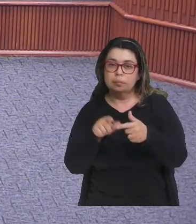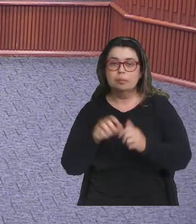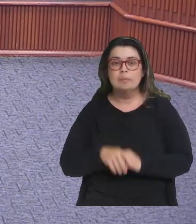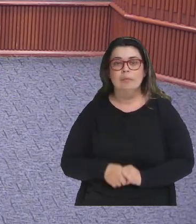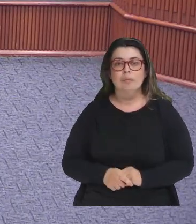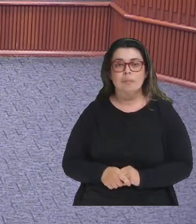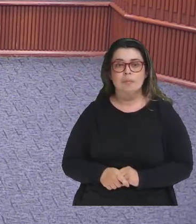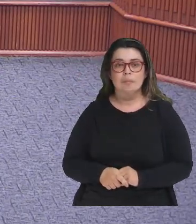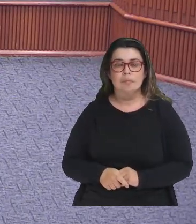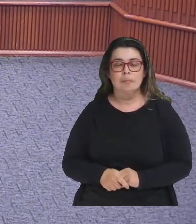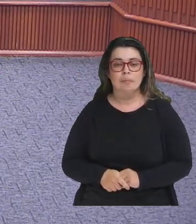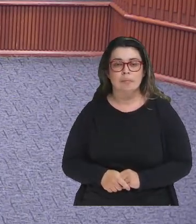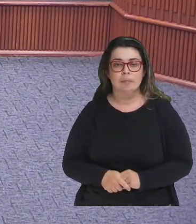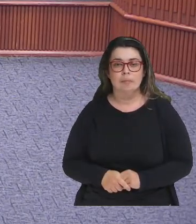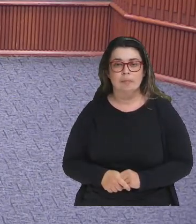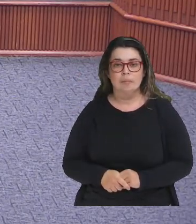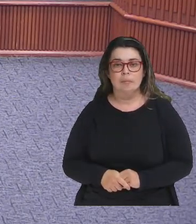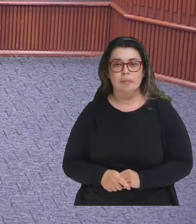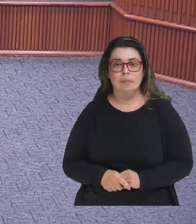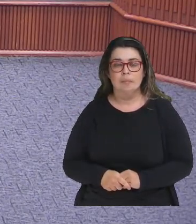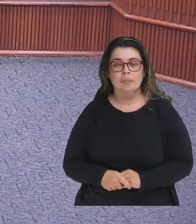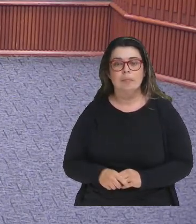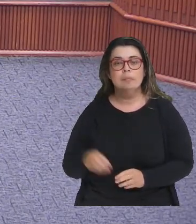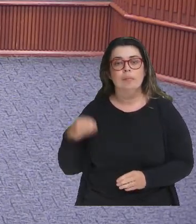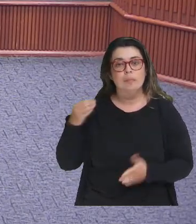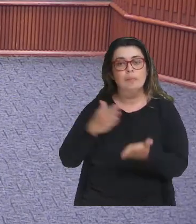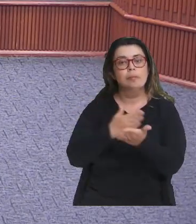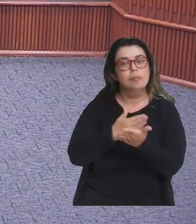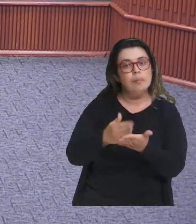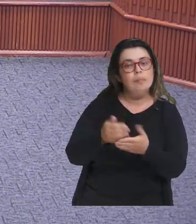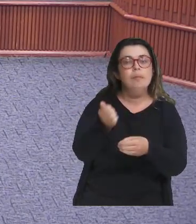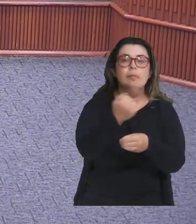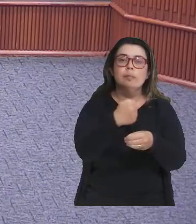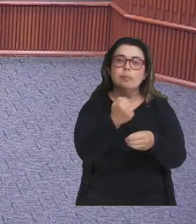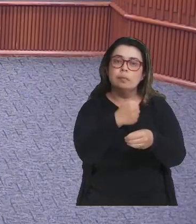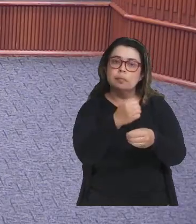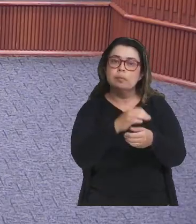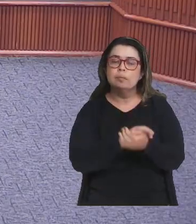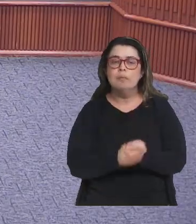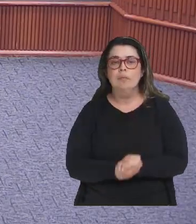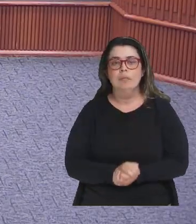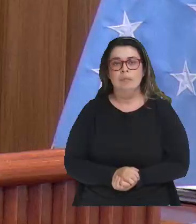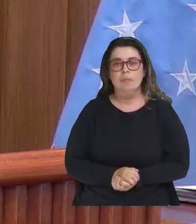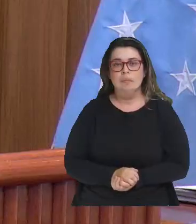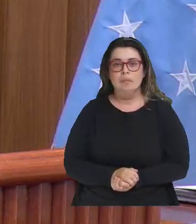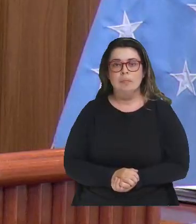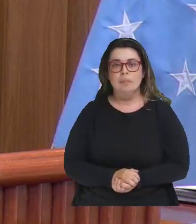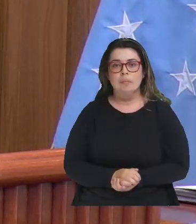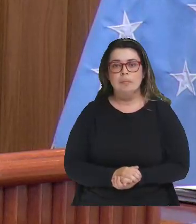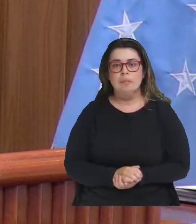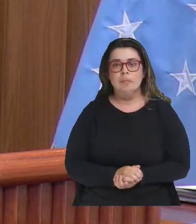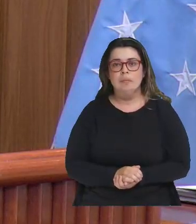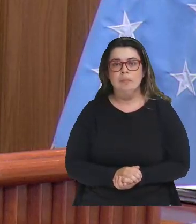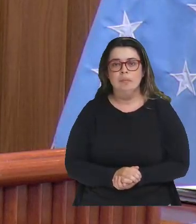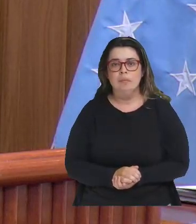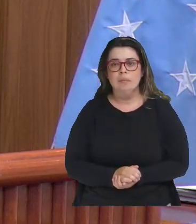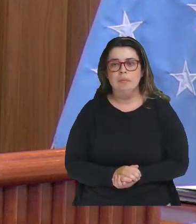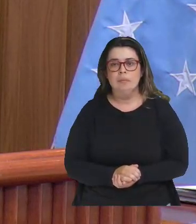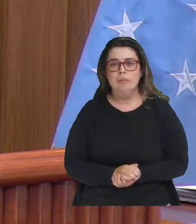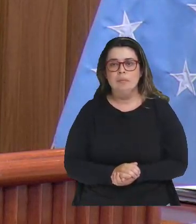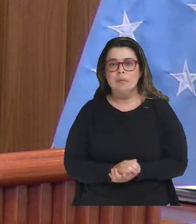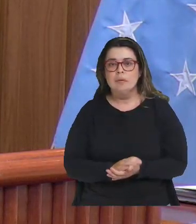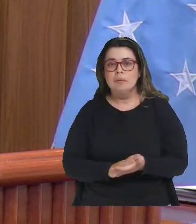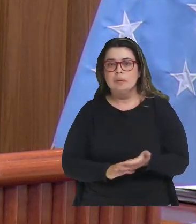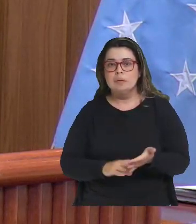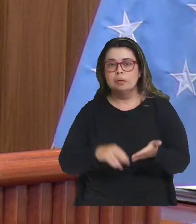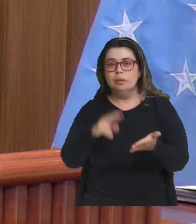nessa questão da inauguração de obras e tal. Então, eu vou ler aqui a exposição dos motivos